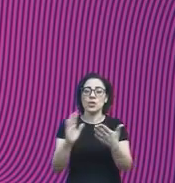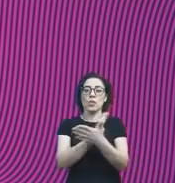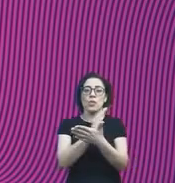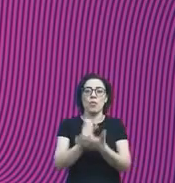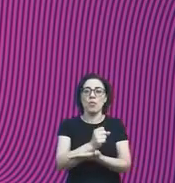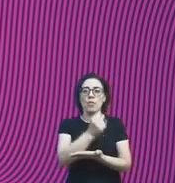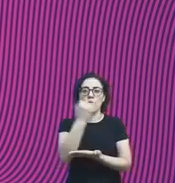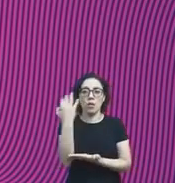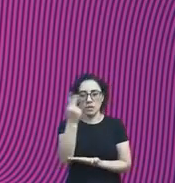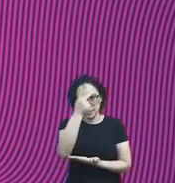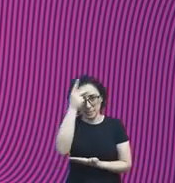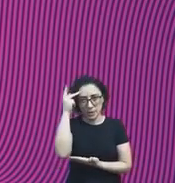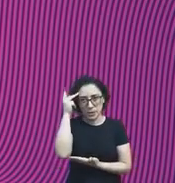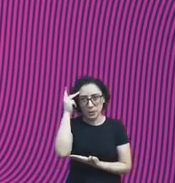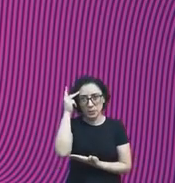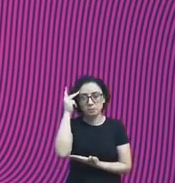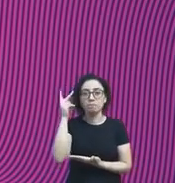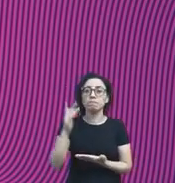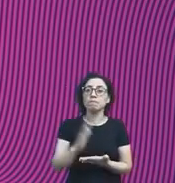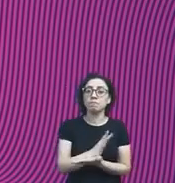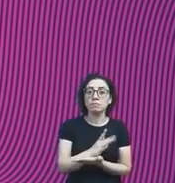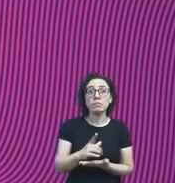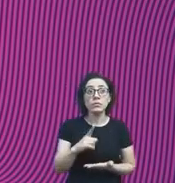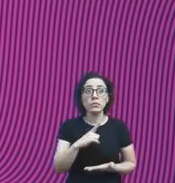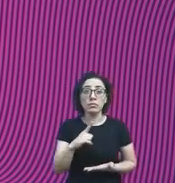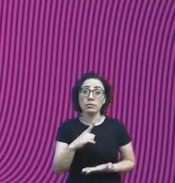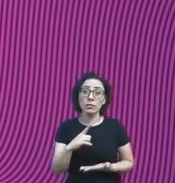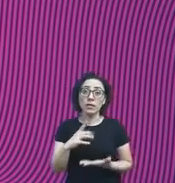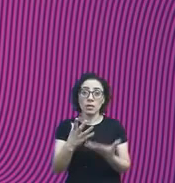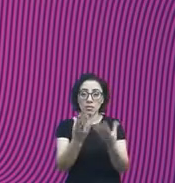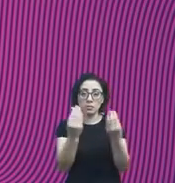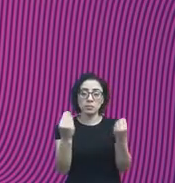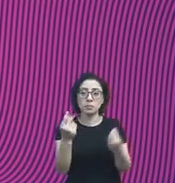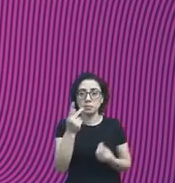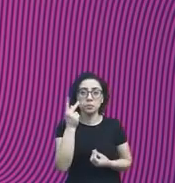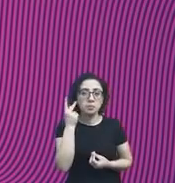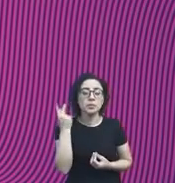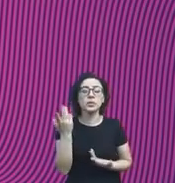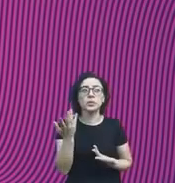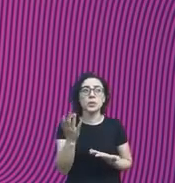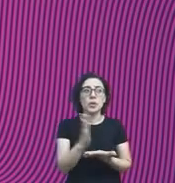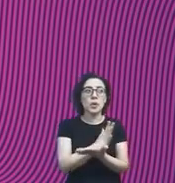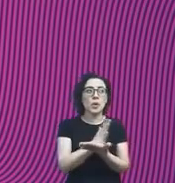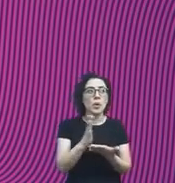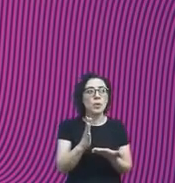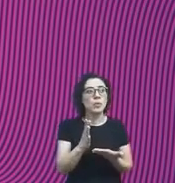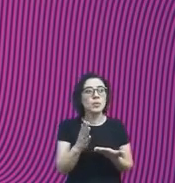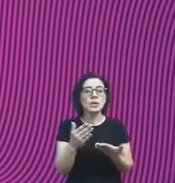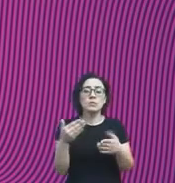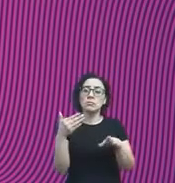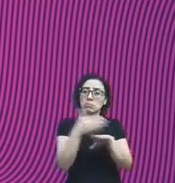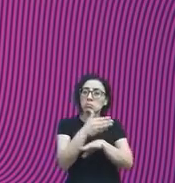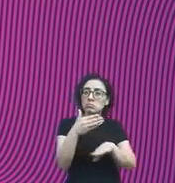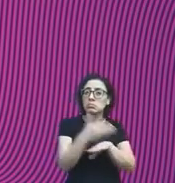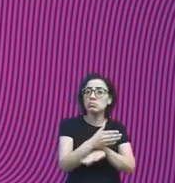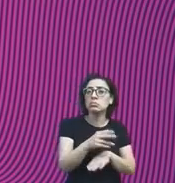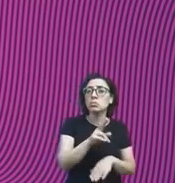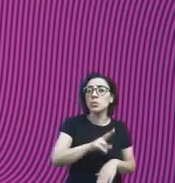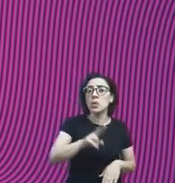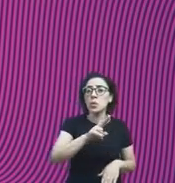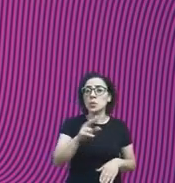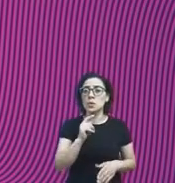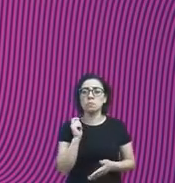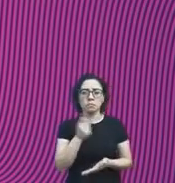de individualmente aderirem a esse tipo de prestação de serviço de saúde. E, de outra parte, a limitação